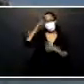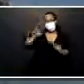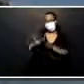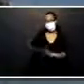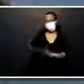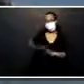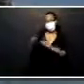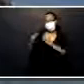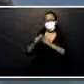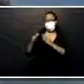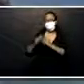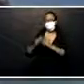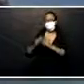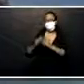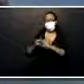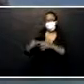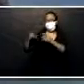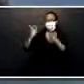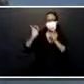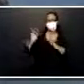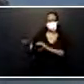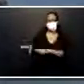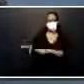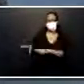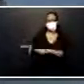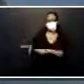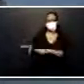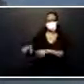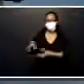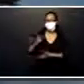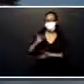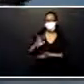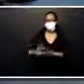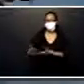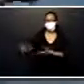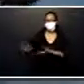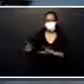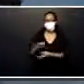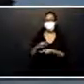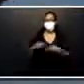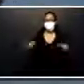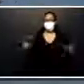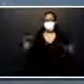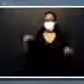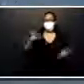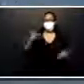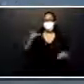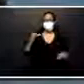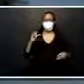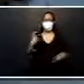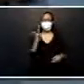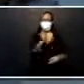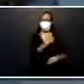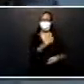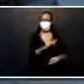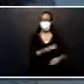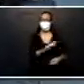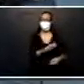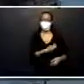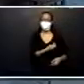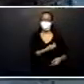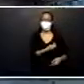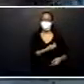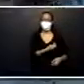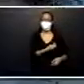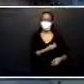eliminar, desintoxicar, tirar as coisas ruins, negativas da nossa vida. Então,